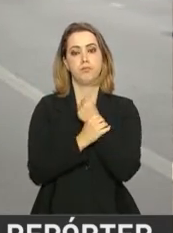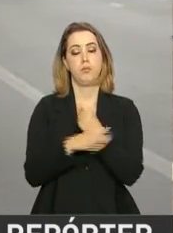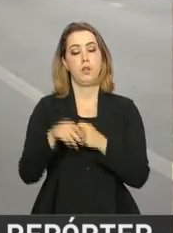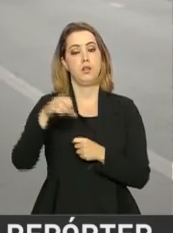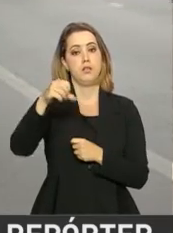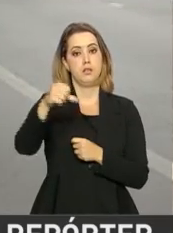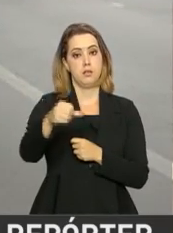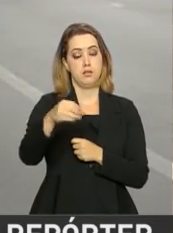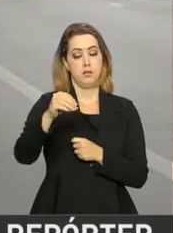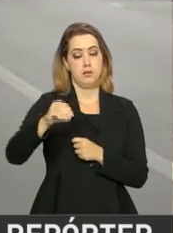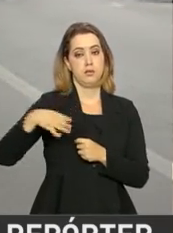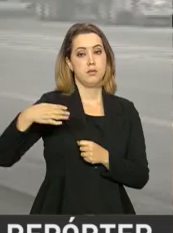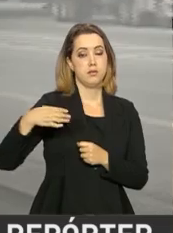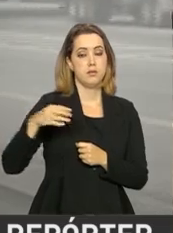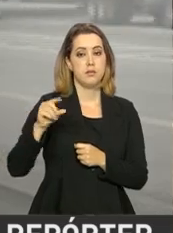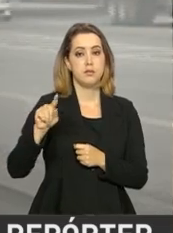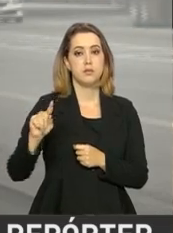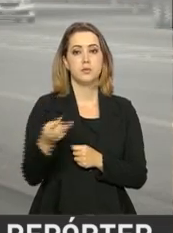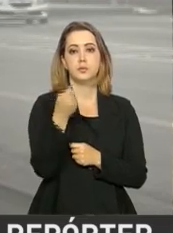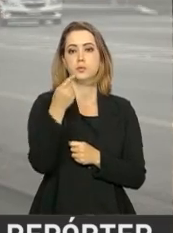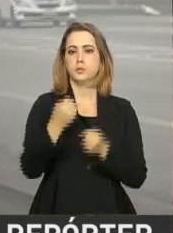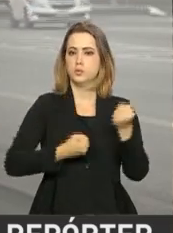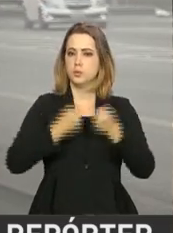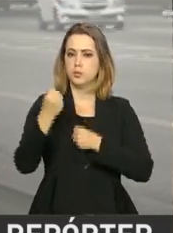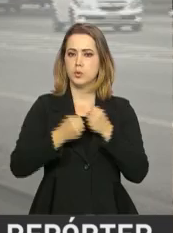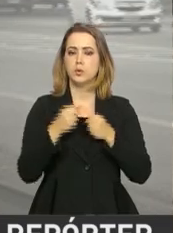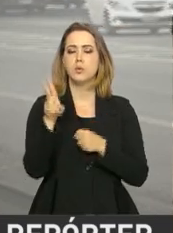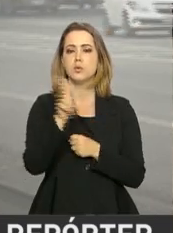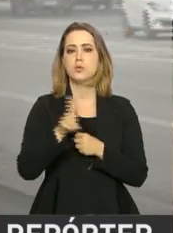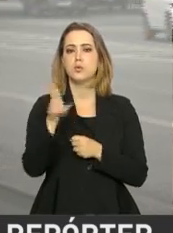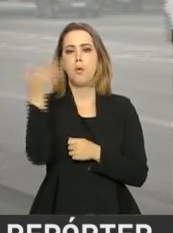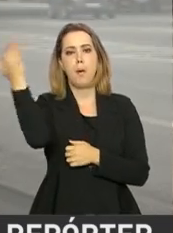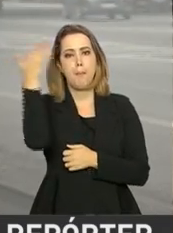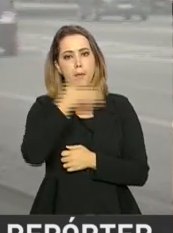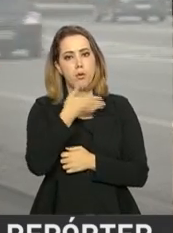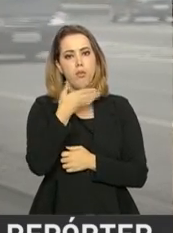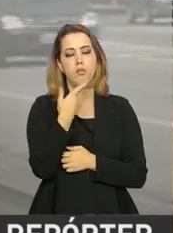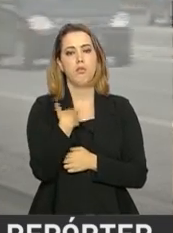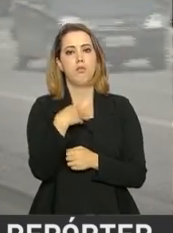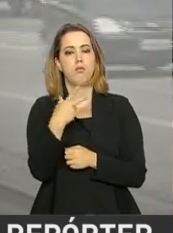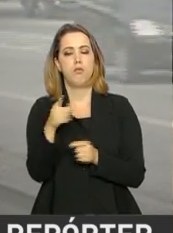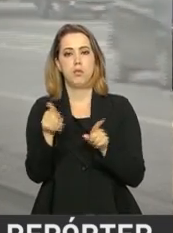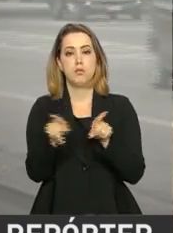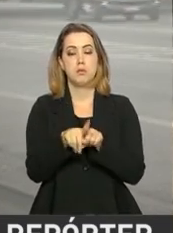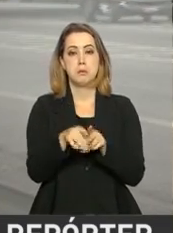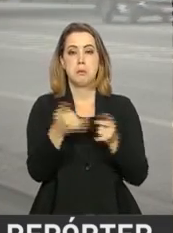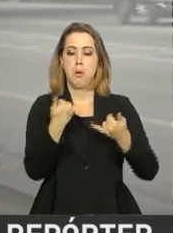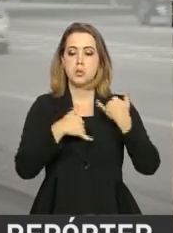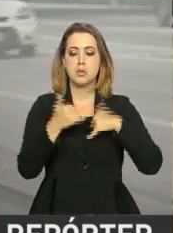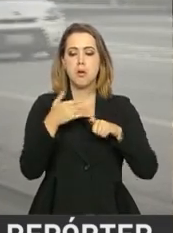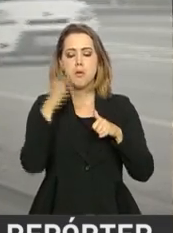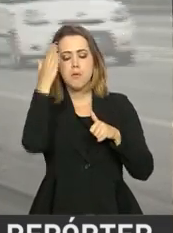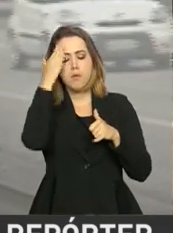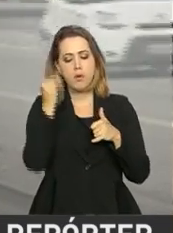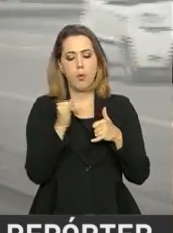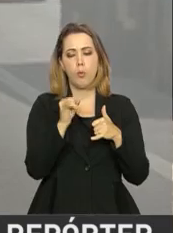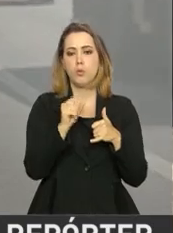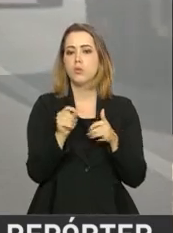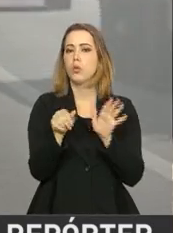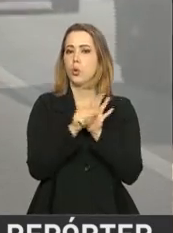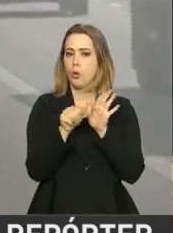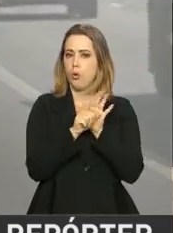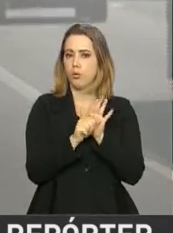profissionais, a maior parte caminhoneiros, realizaram teste. 11,5% deles indicaram a presença de substâncias